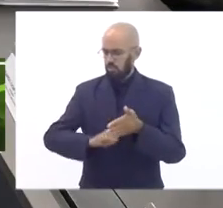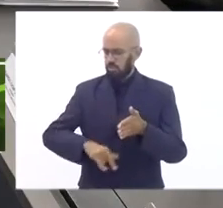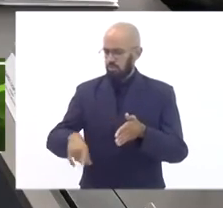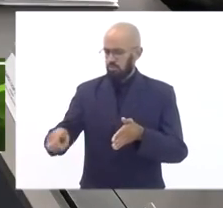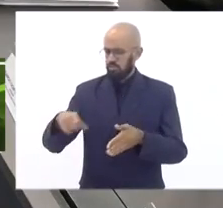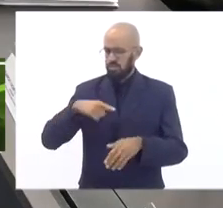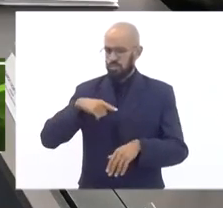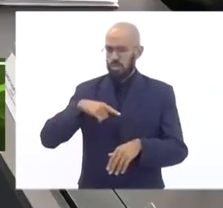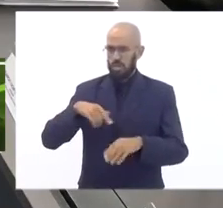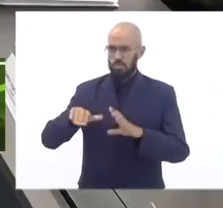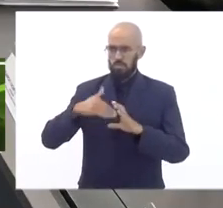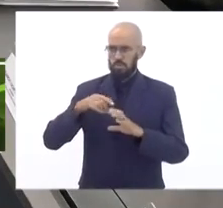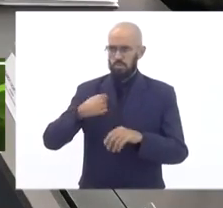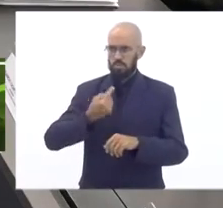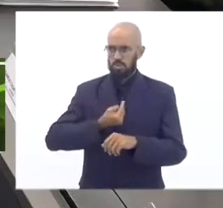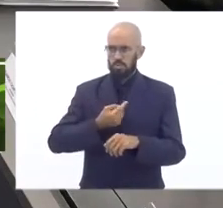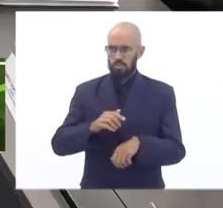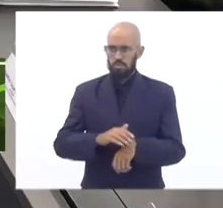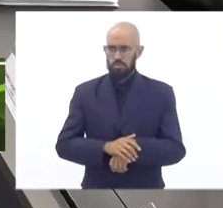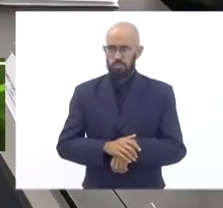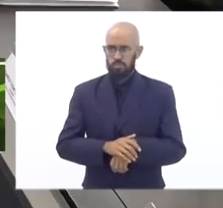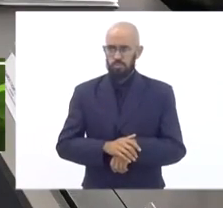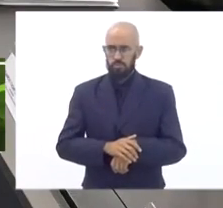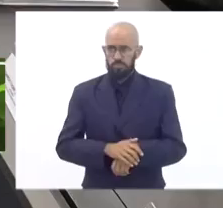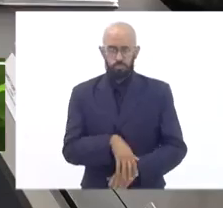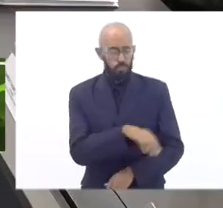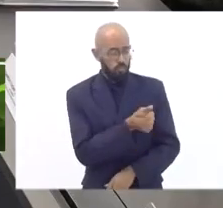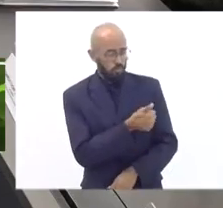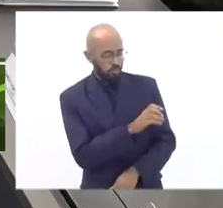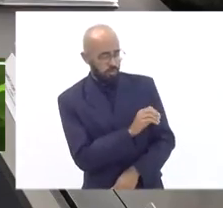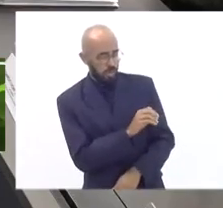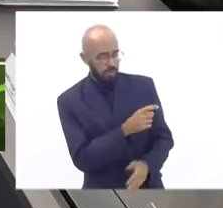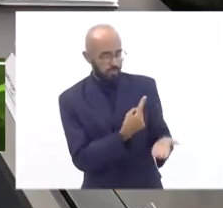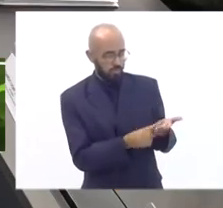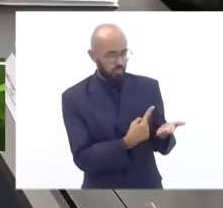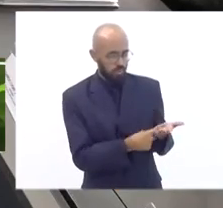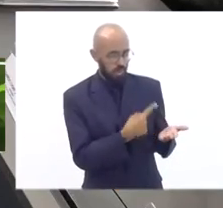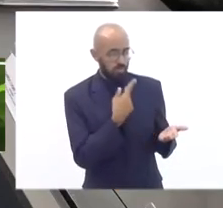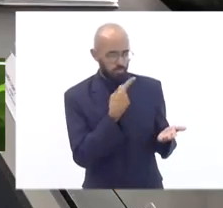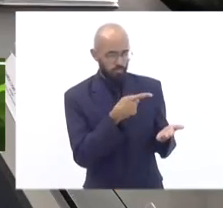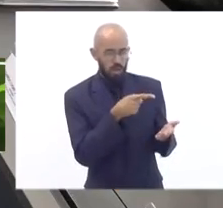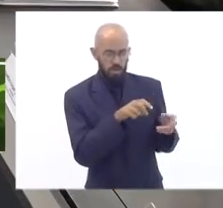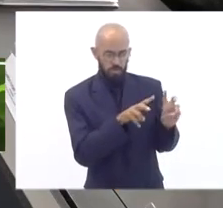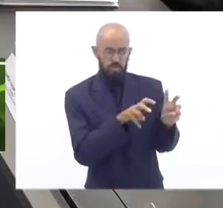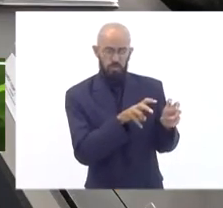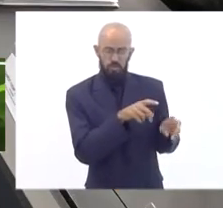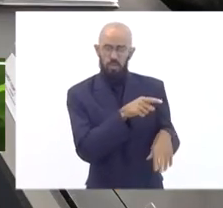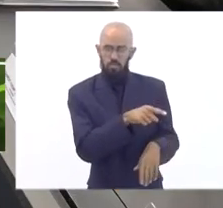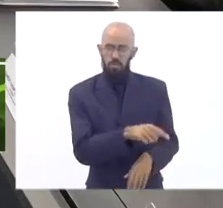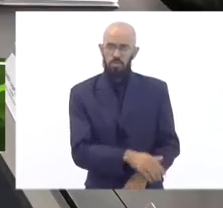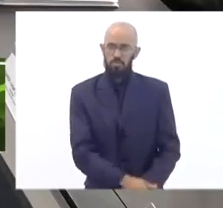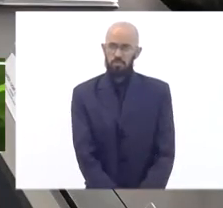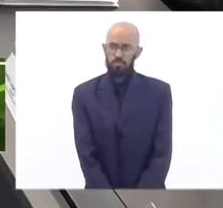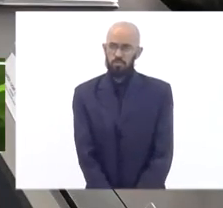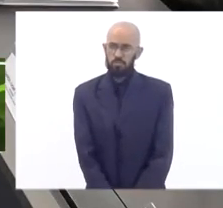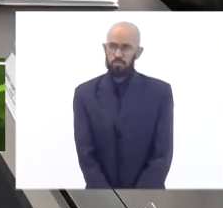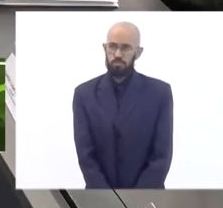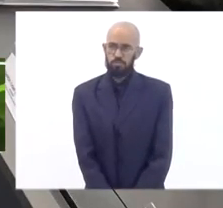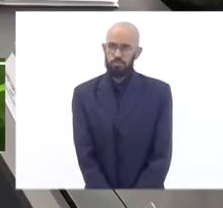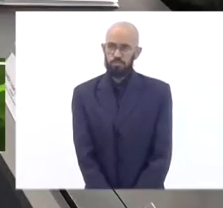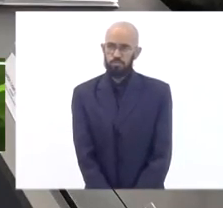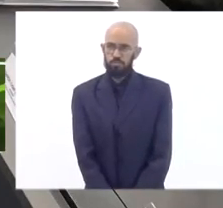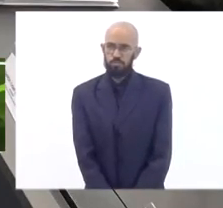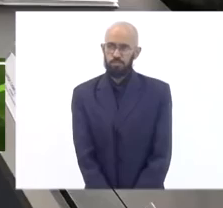CPI. O décimo termo aditivo fala exatamente desse tema. De shoppings, de lojas. Exatamente, décimo termo